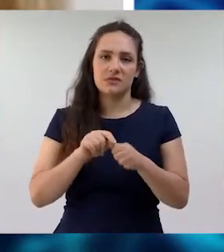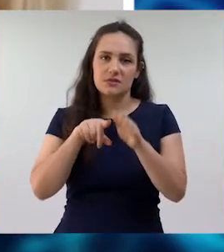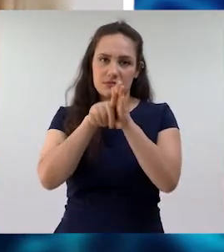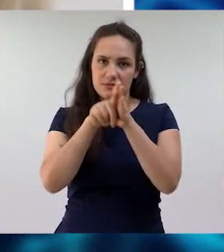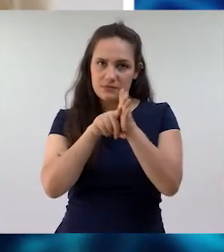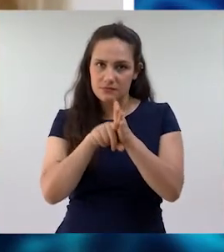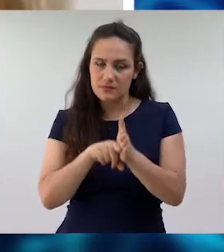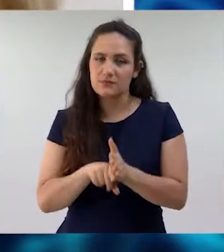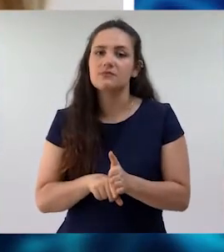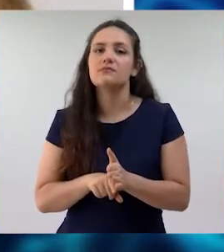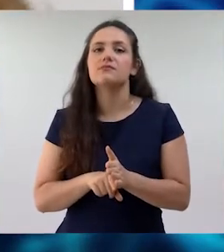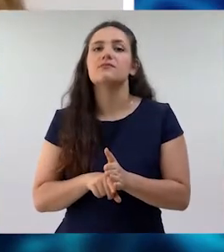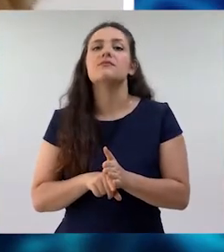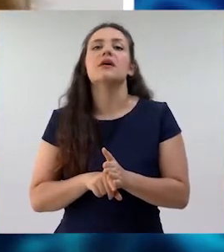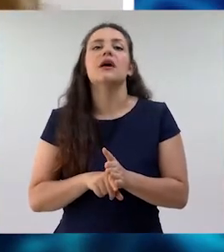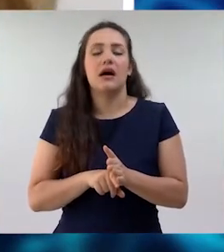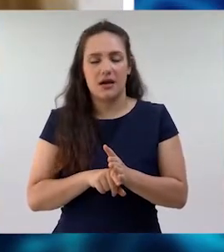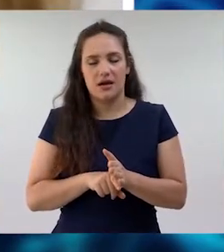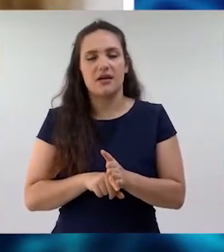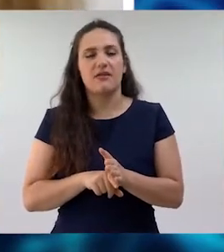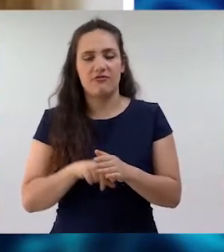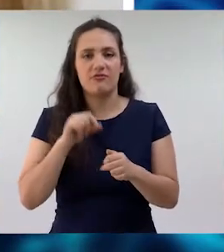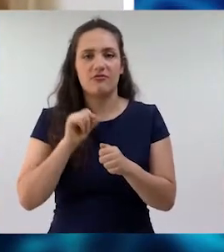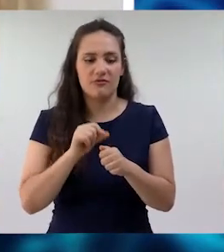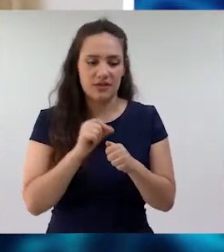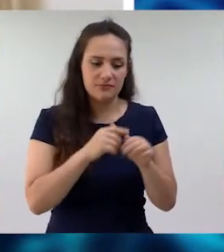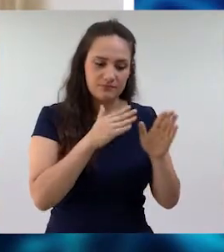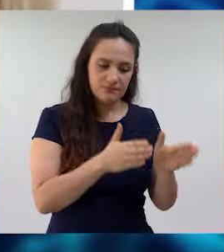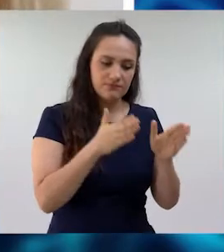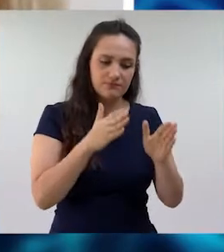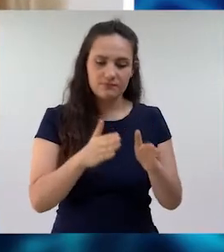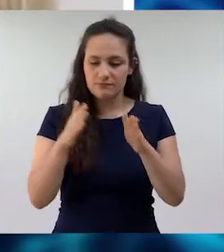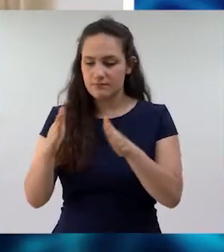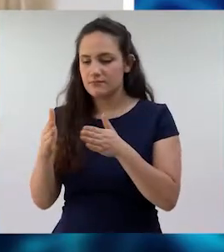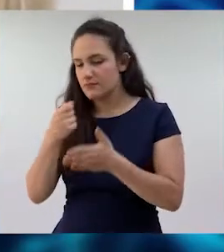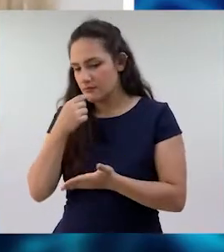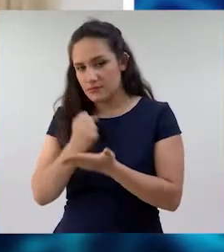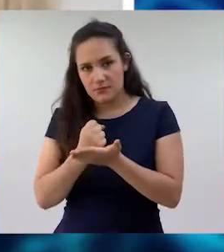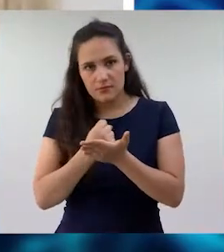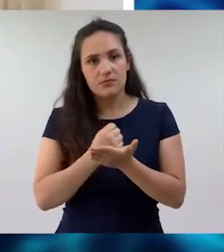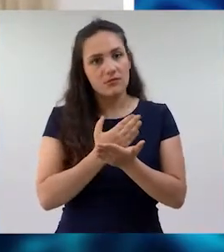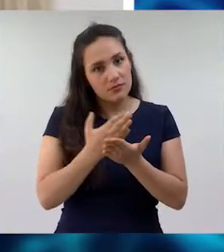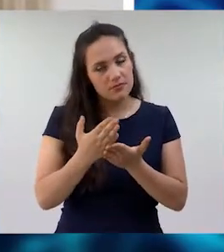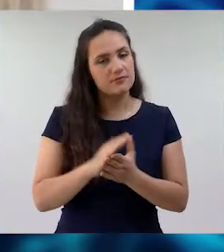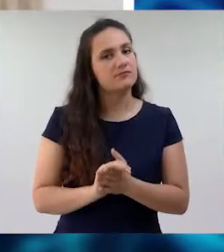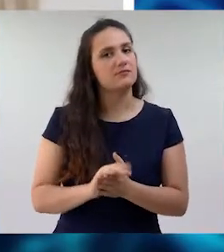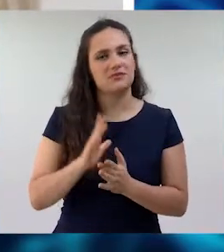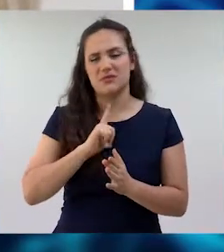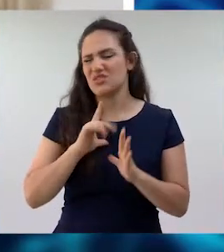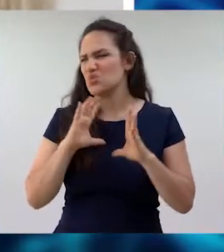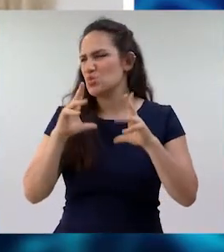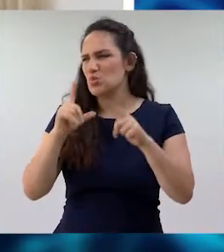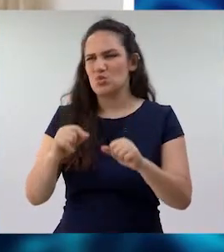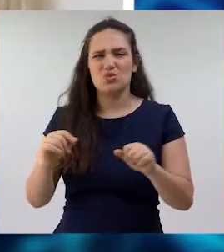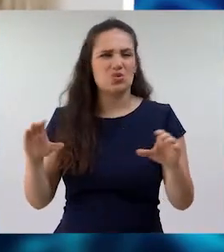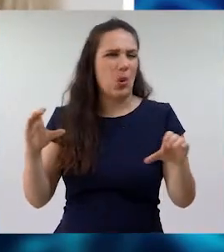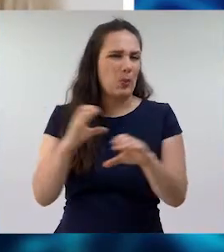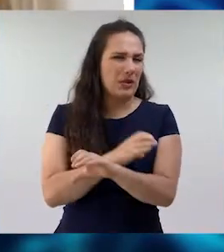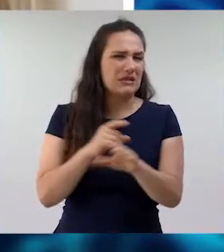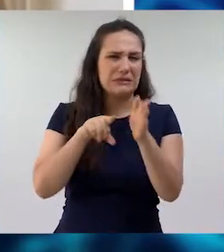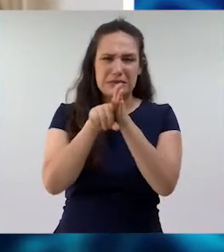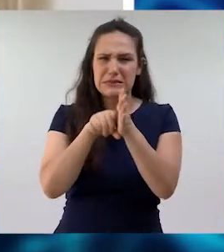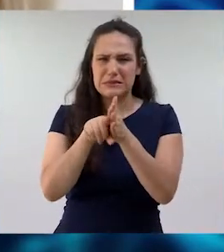tem que fazer biópsia, confirma, e faz um estadiamento. Então, a gente tem exames para serem feitos, para a